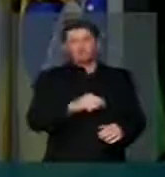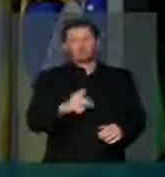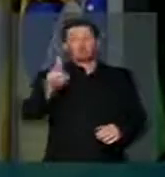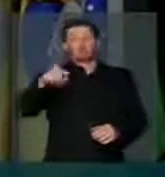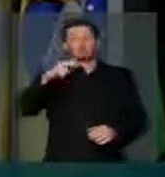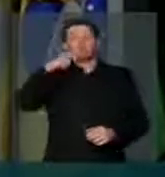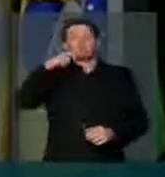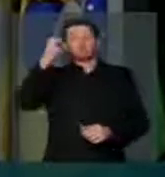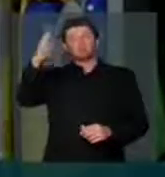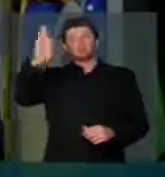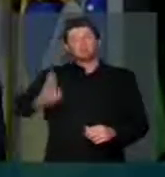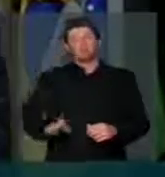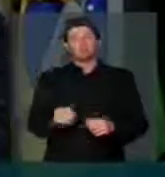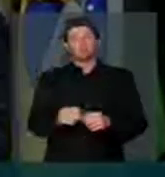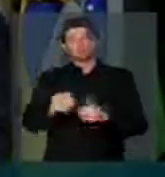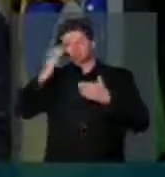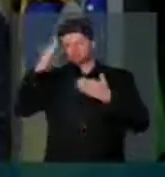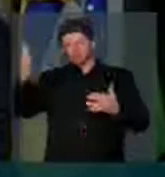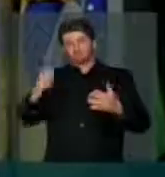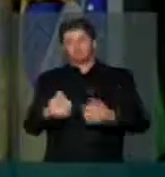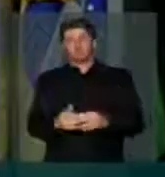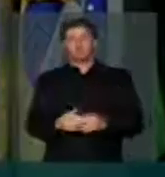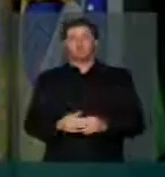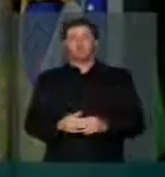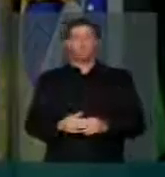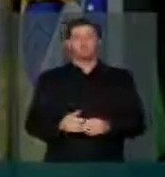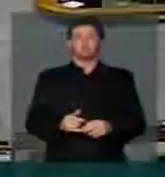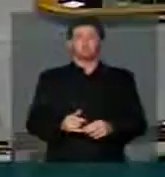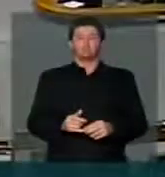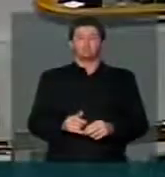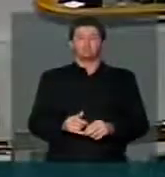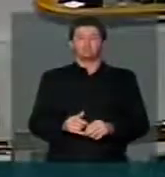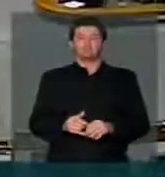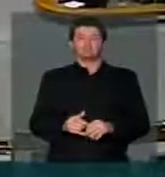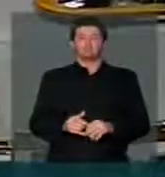uma vergonha para o Brasil. Muito obrigado. Ok, vamos chamar o...